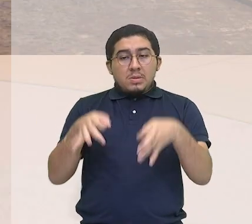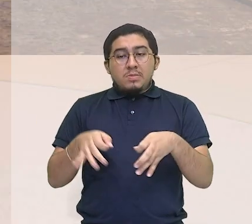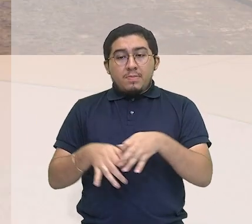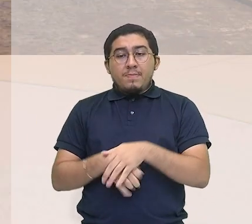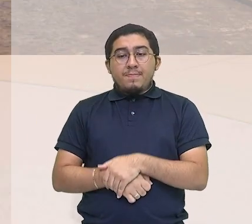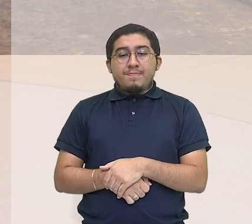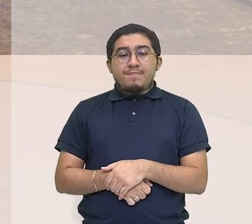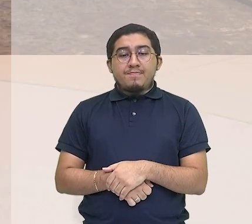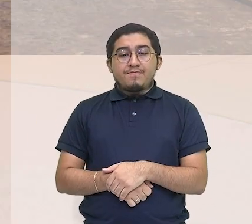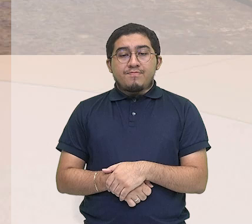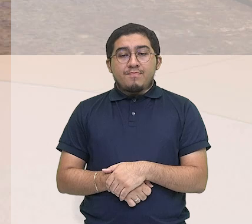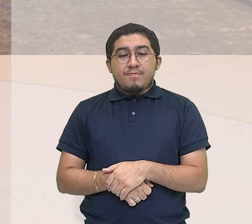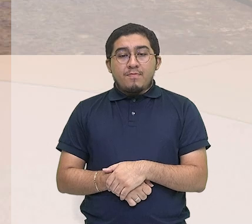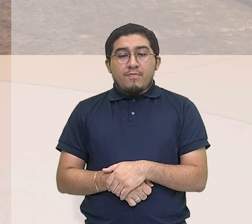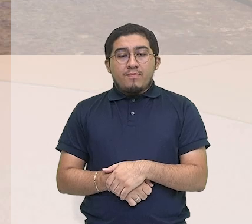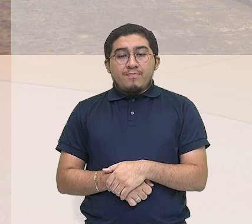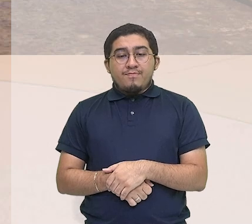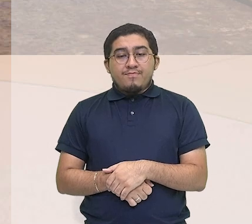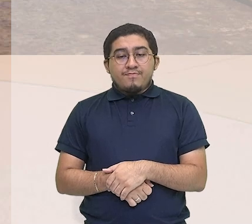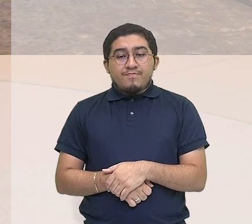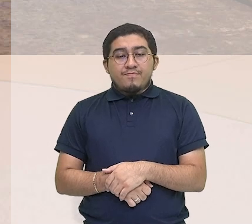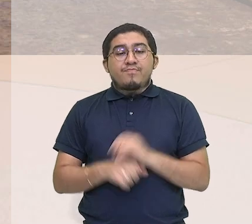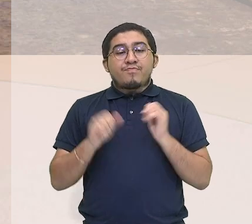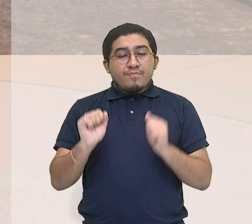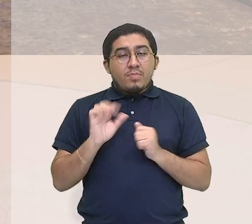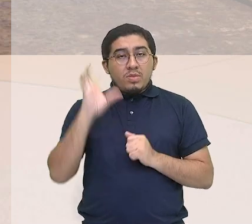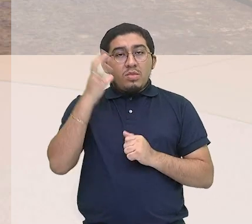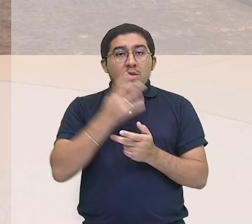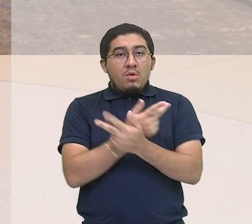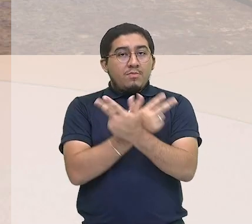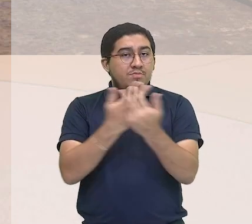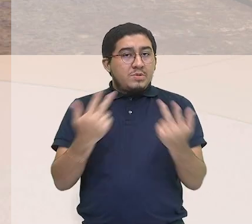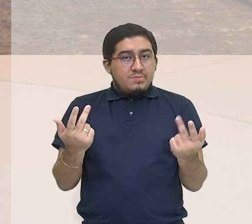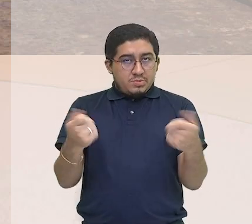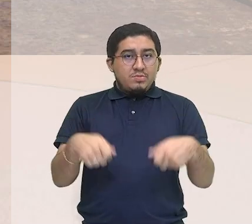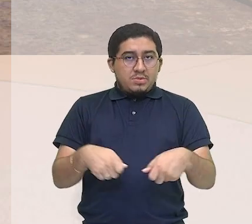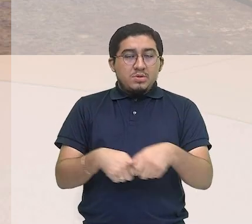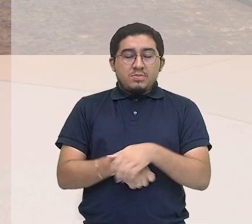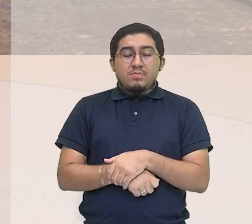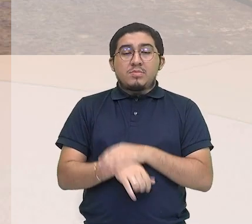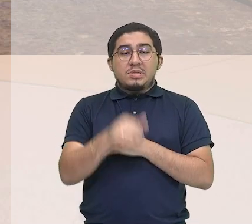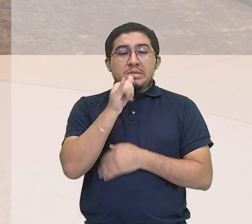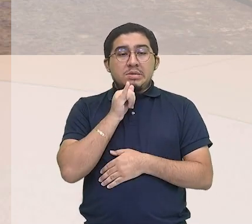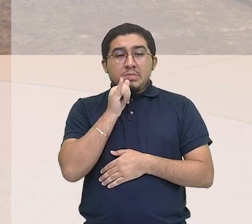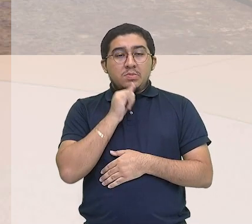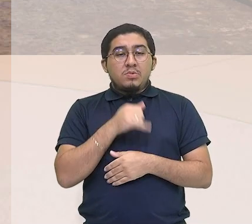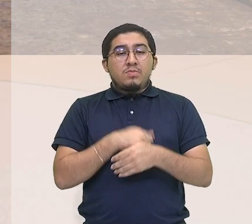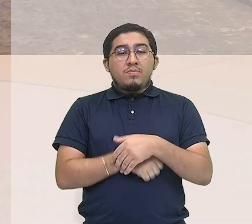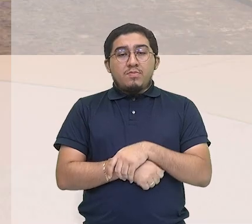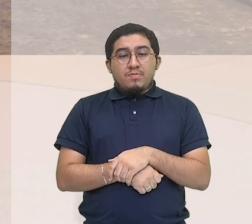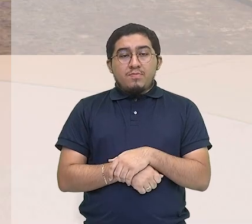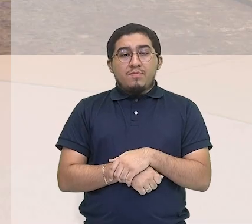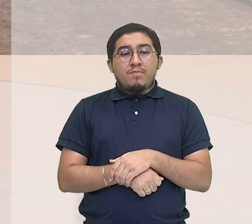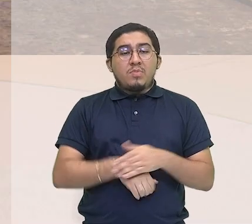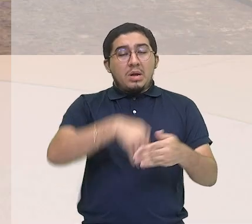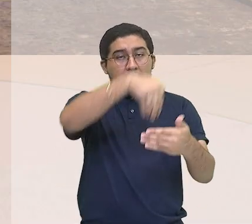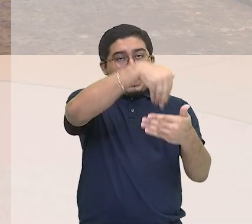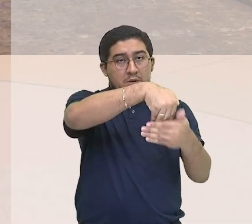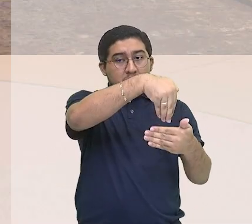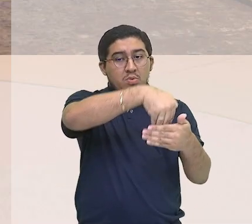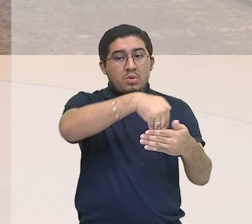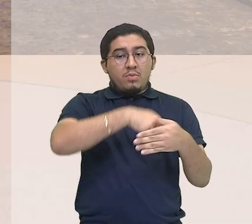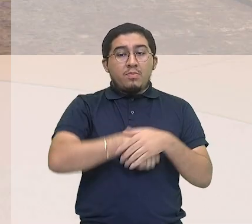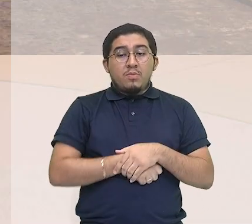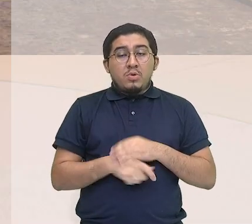resultados concretos. Isso pode ocorrer de várias formas, por exemplo, eleitoral, que é